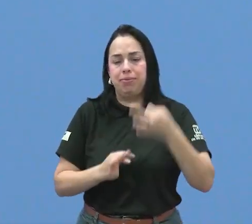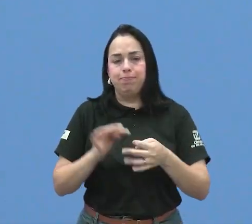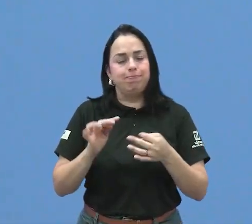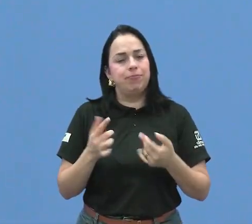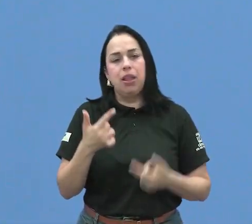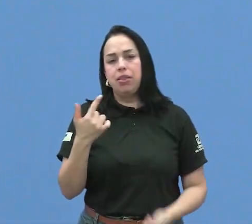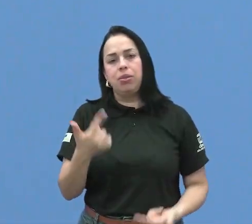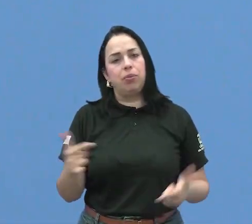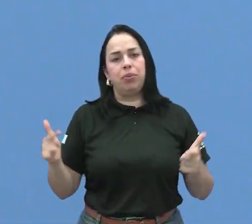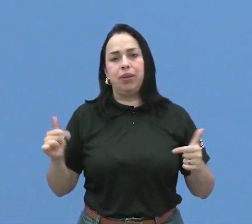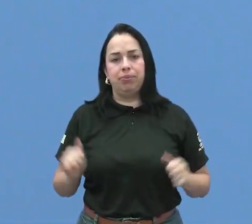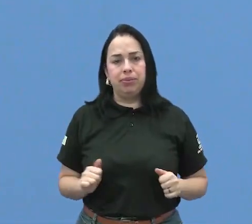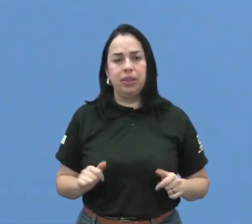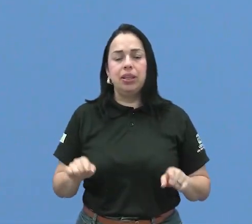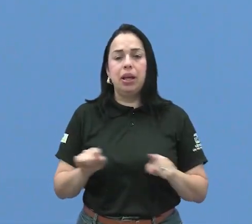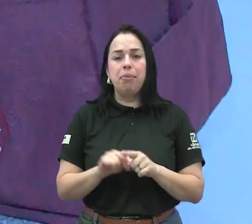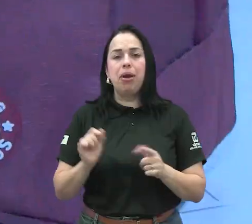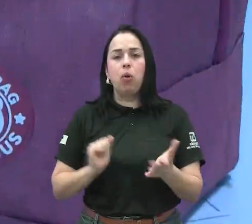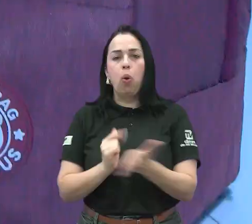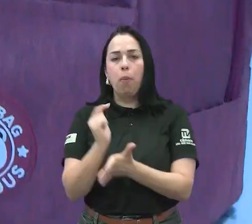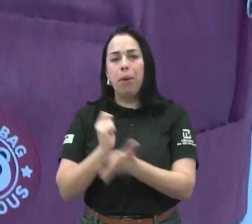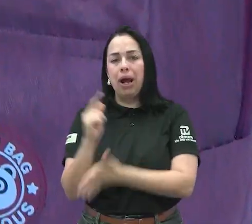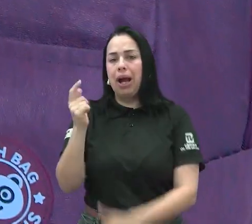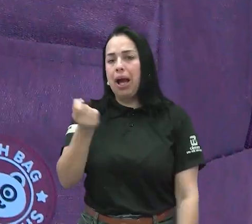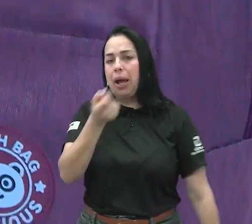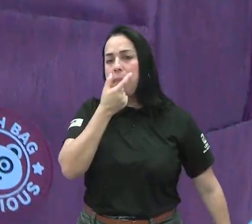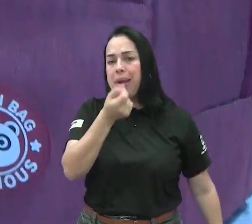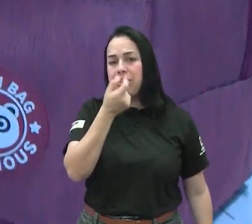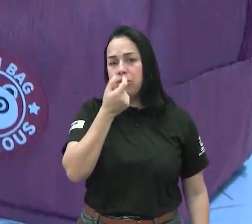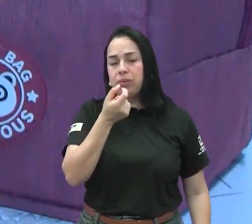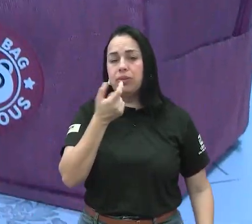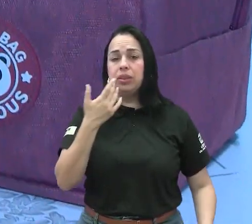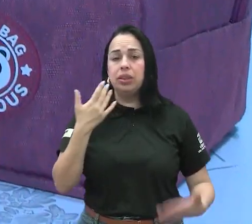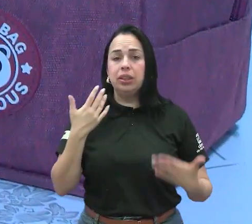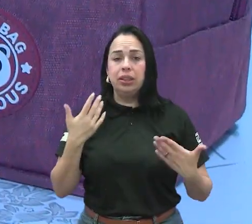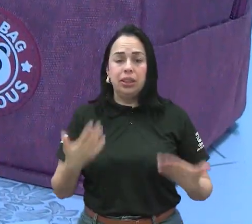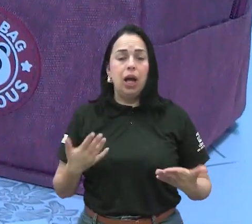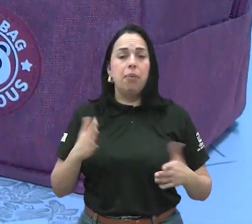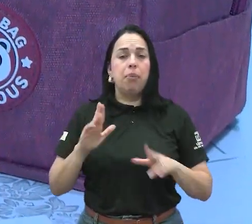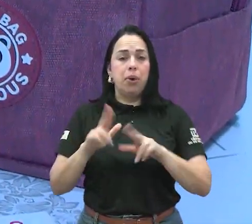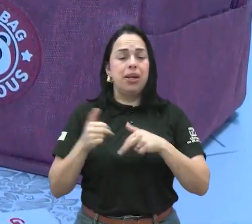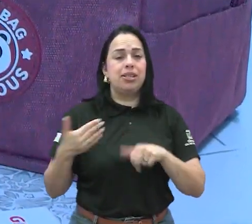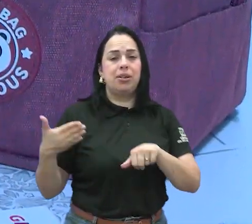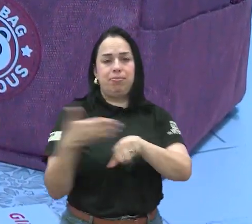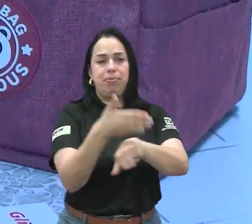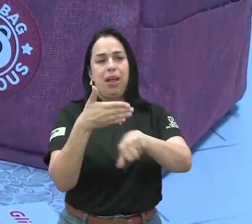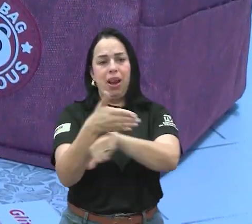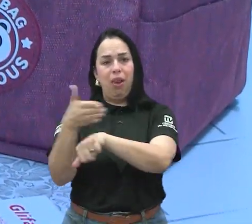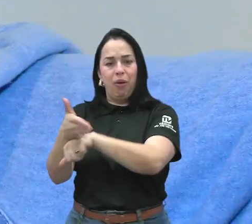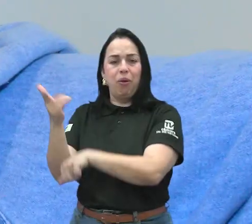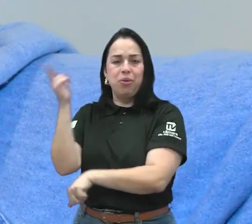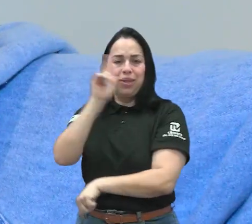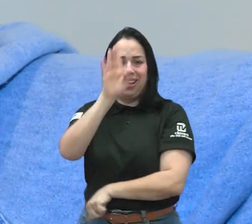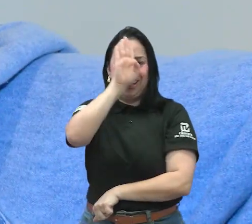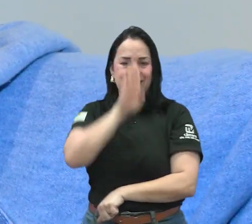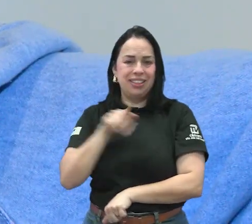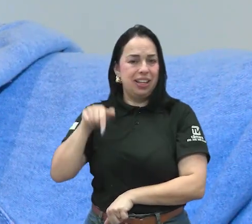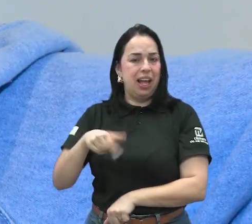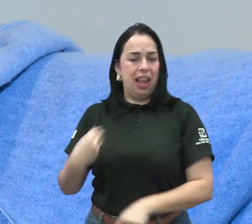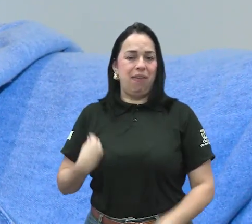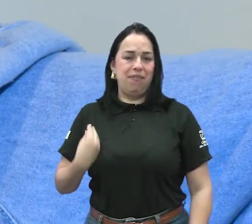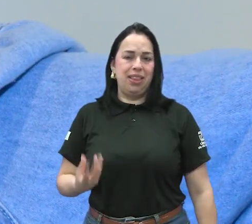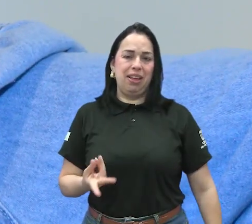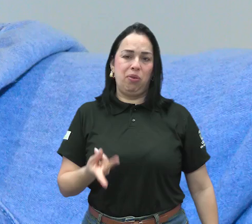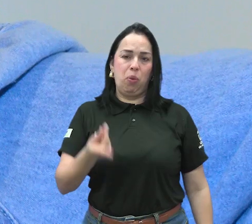do tratamento contra o câncer e dos remédios que usa diariamente. Por conta desse acesso, hoje,